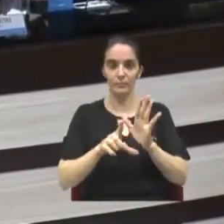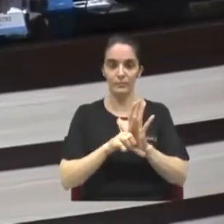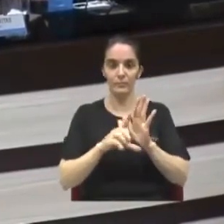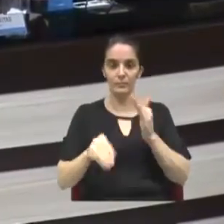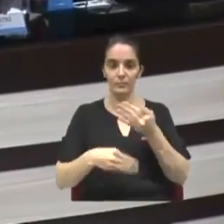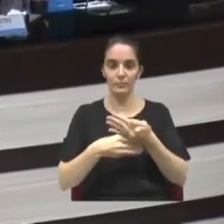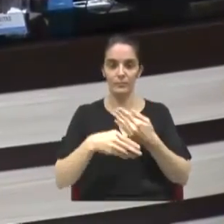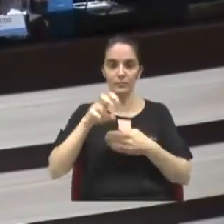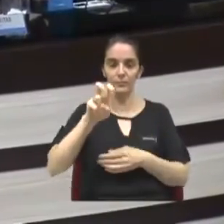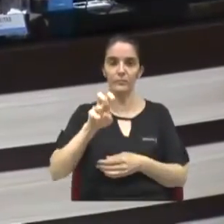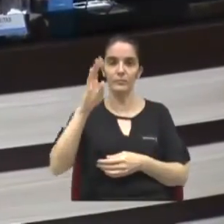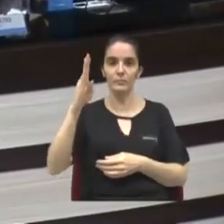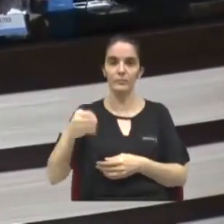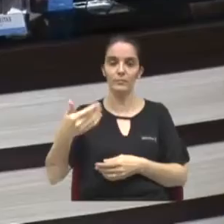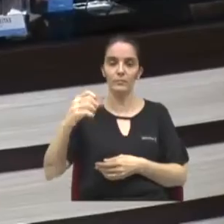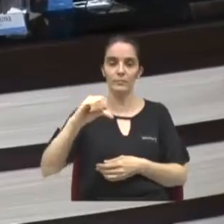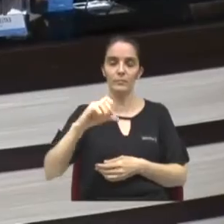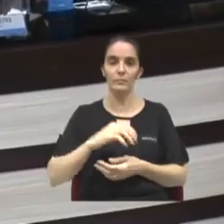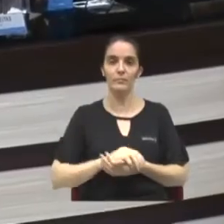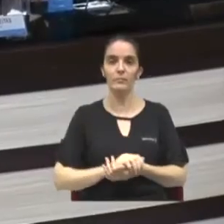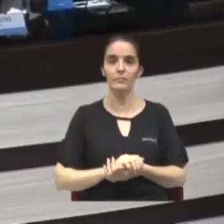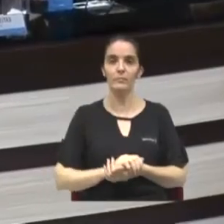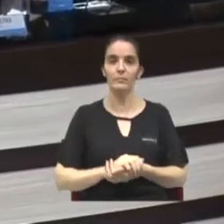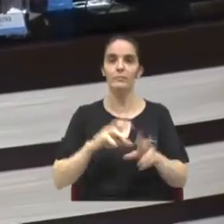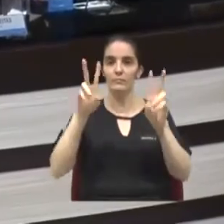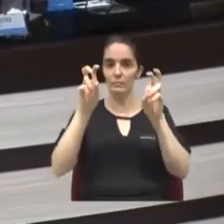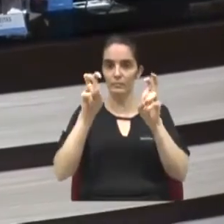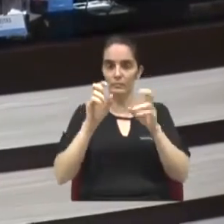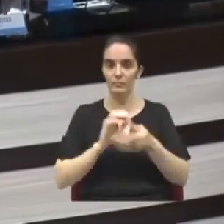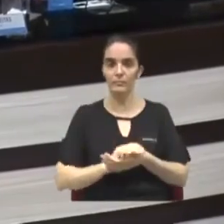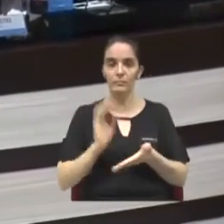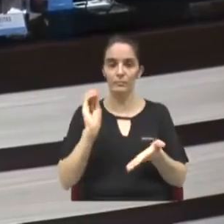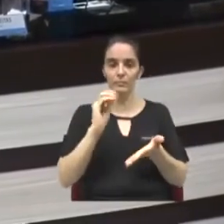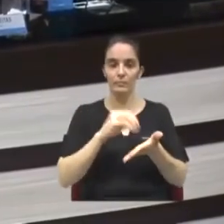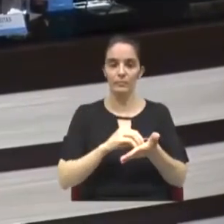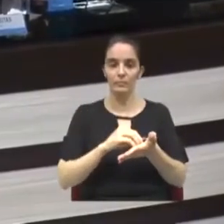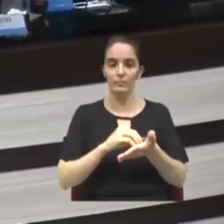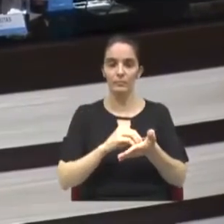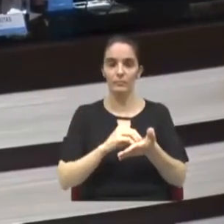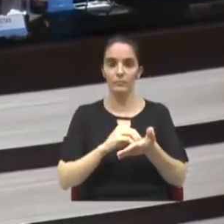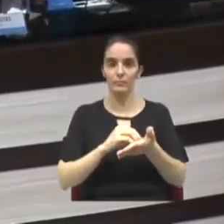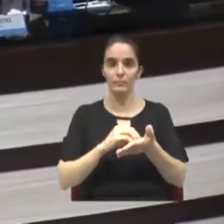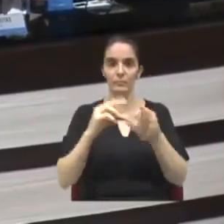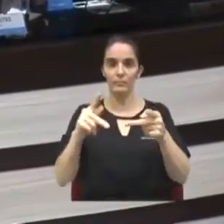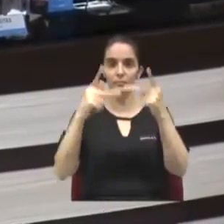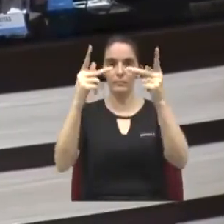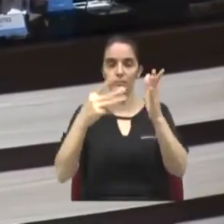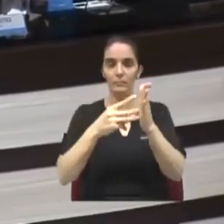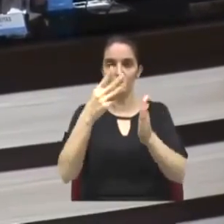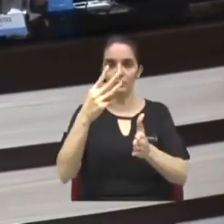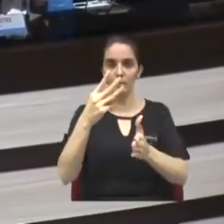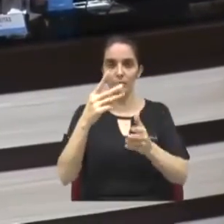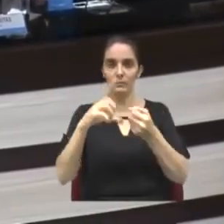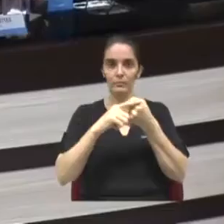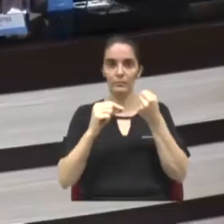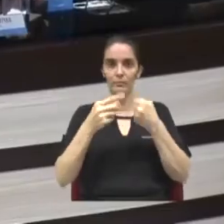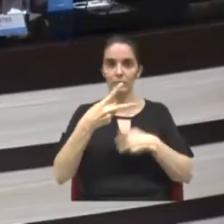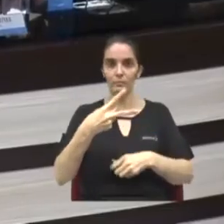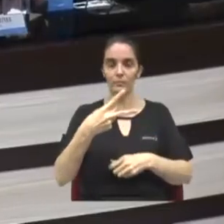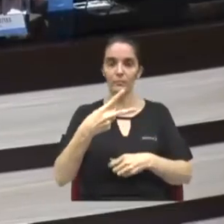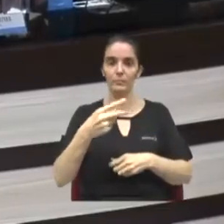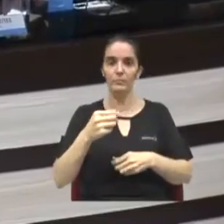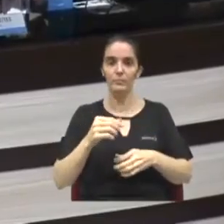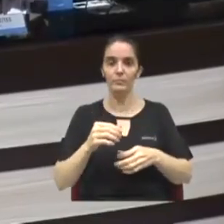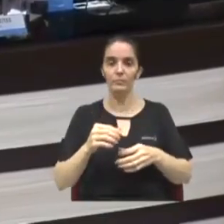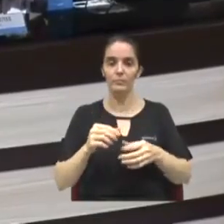número 5/2019. Assunto: acrescenta-se o parágrafo 3º no artigo 2º do